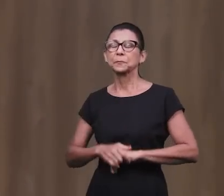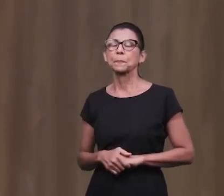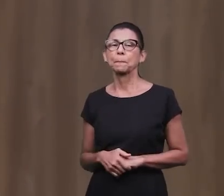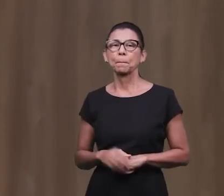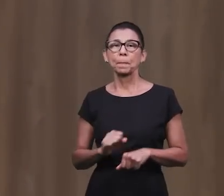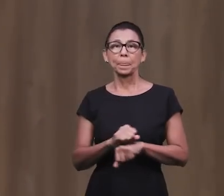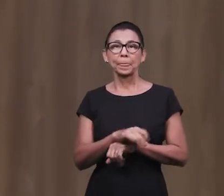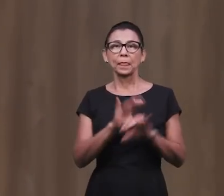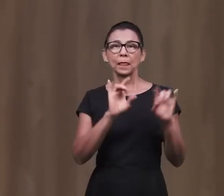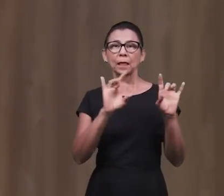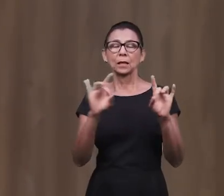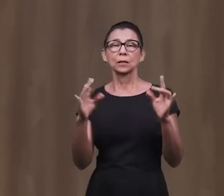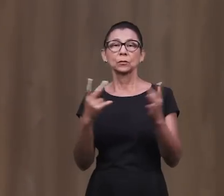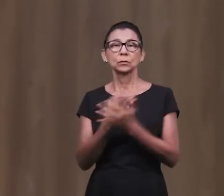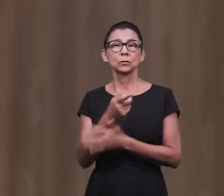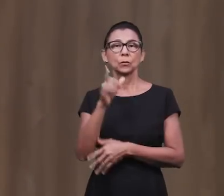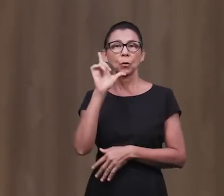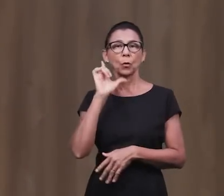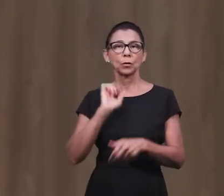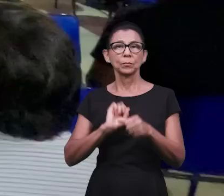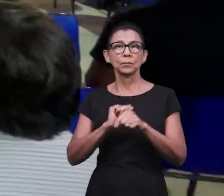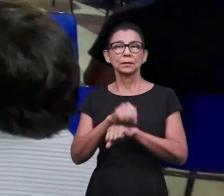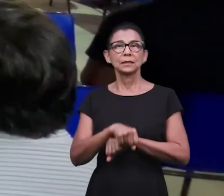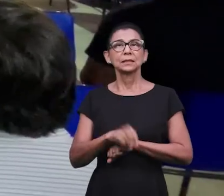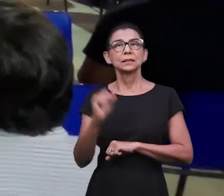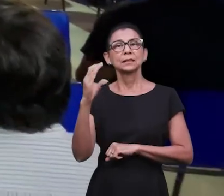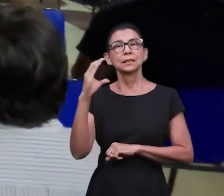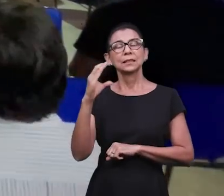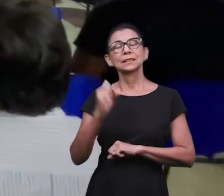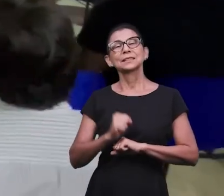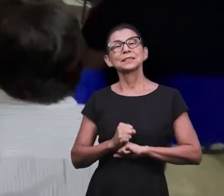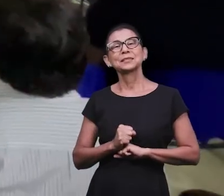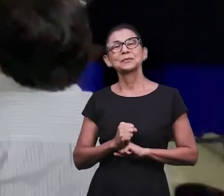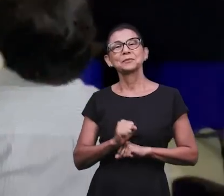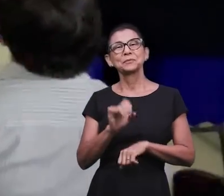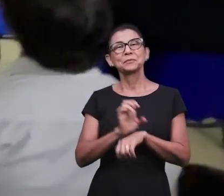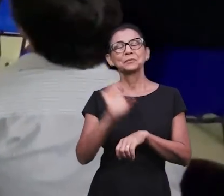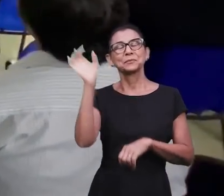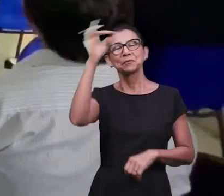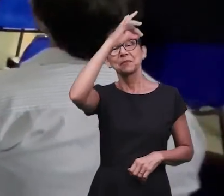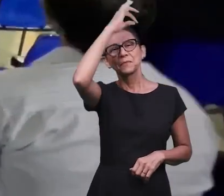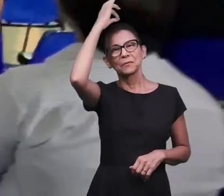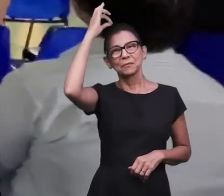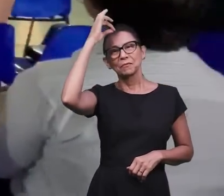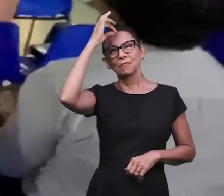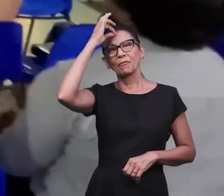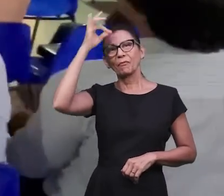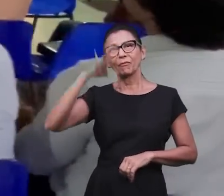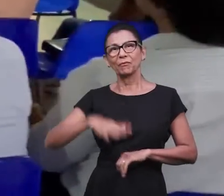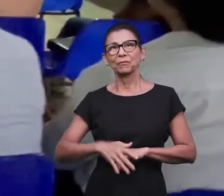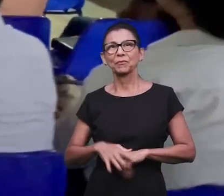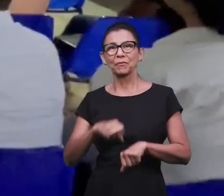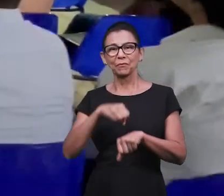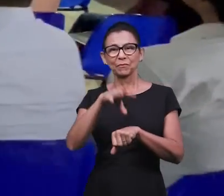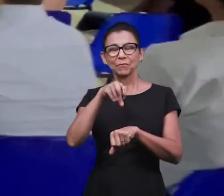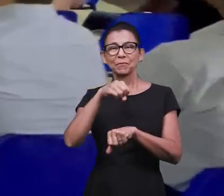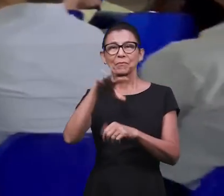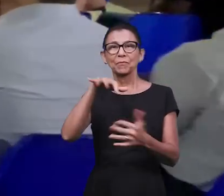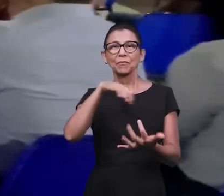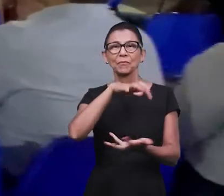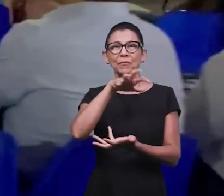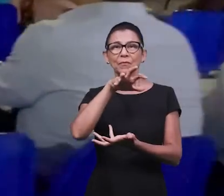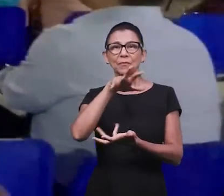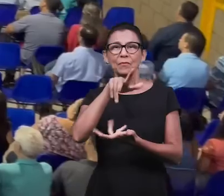seminário especial que foi realizado ontem no Manaí de Cariacica, na Grande Vitória, no estado do Espírito Santo, transmitido para todo o Brasil